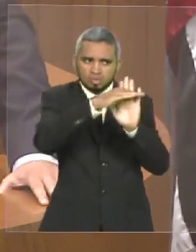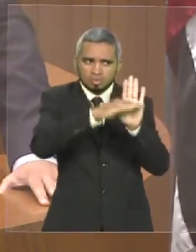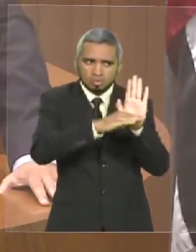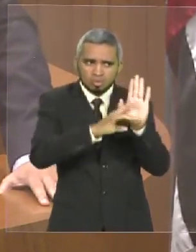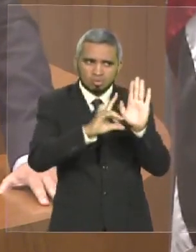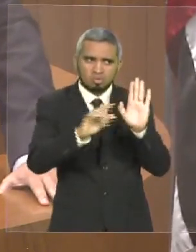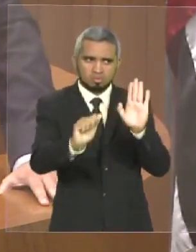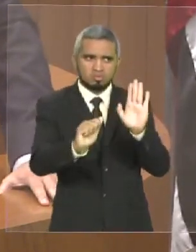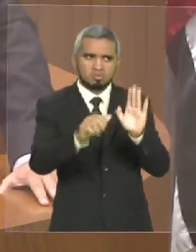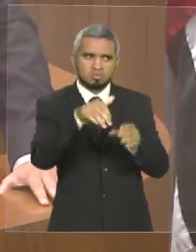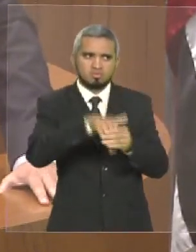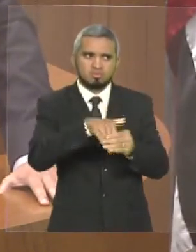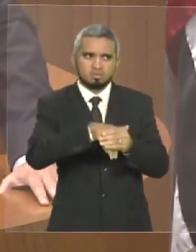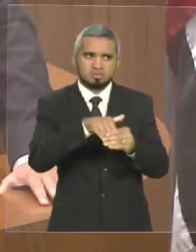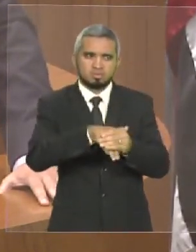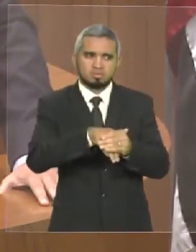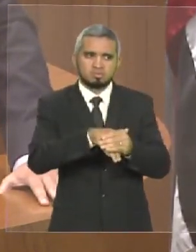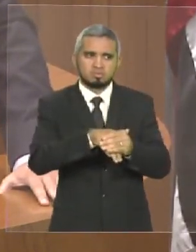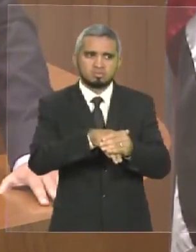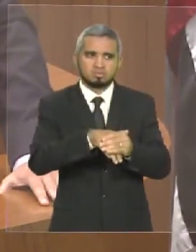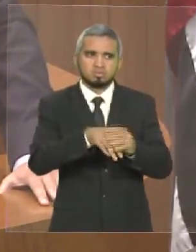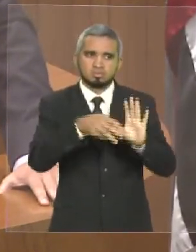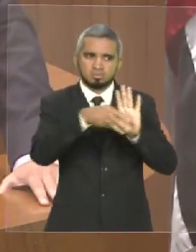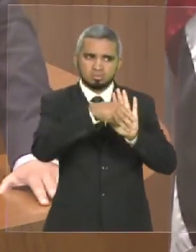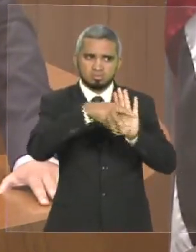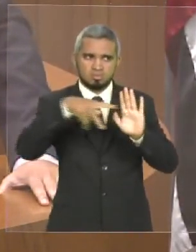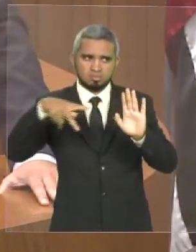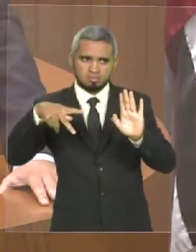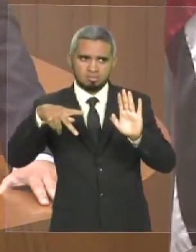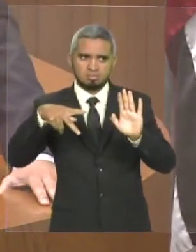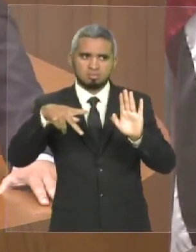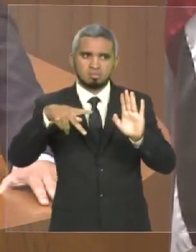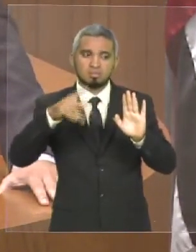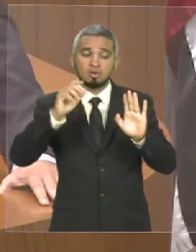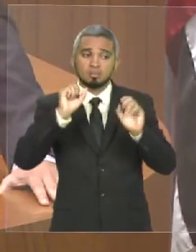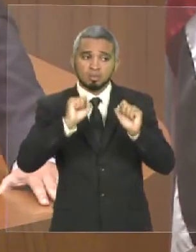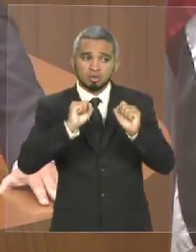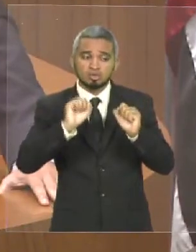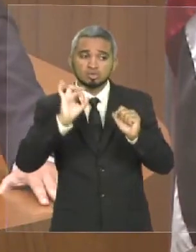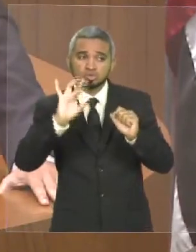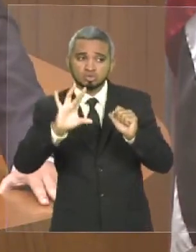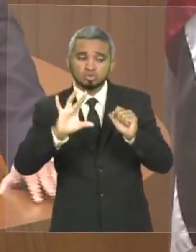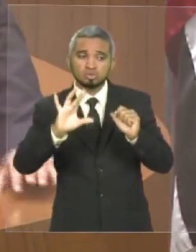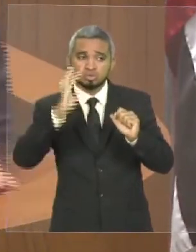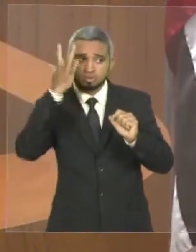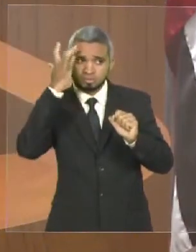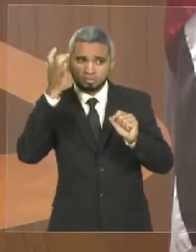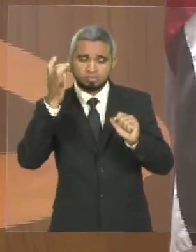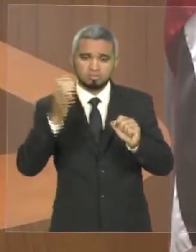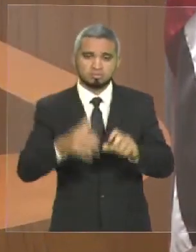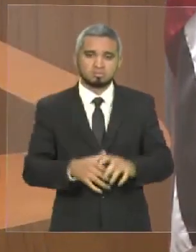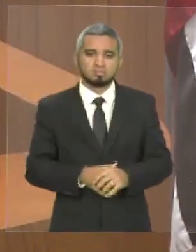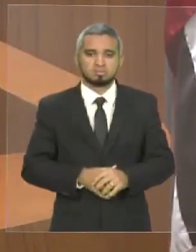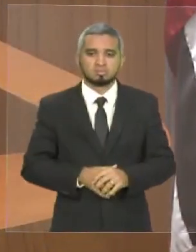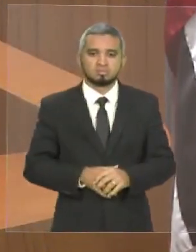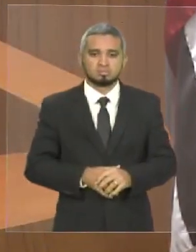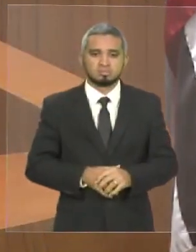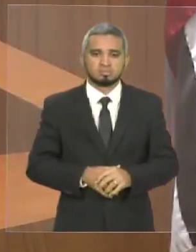hoje a votação do requerimento para que a medida provisória seja apreciada nessa sessão. Para que a gente